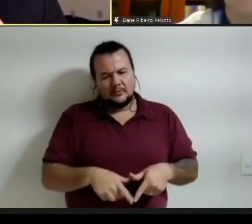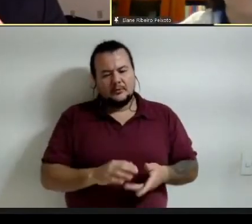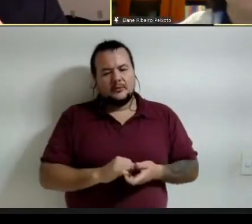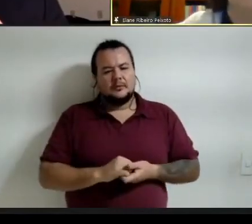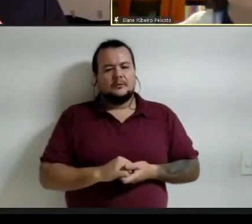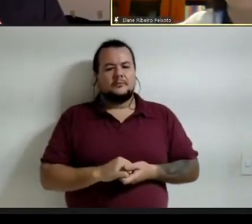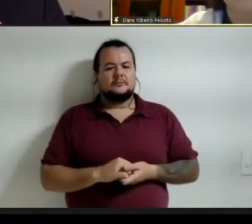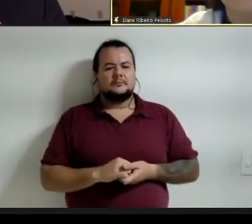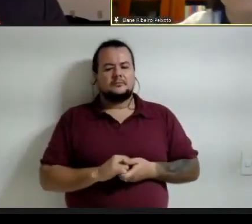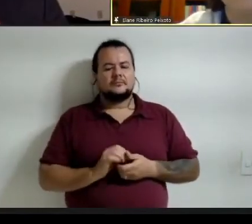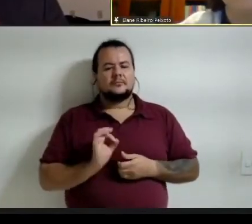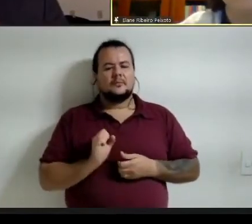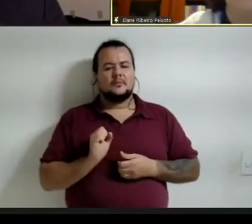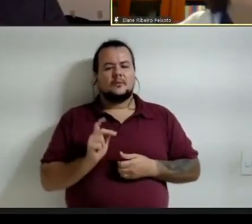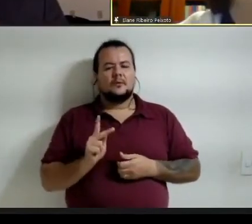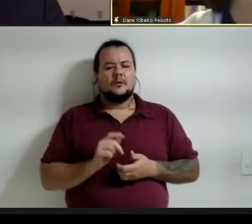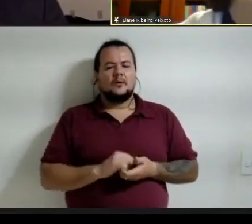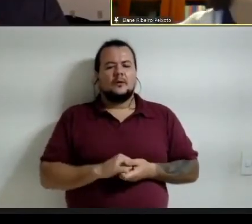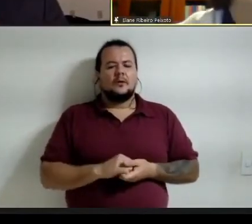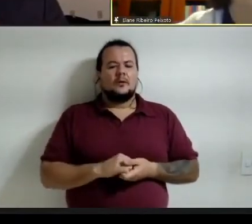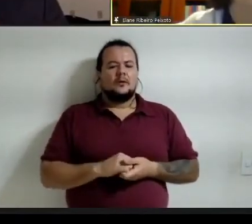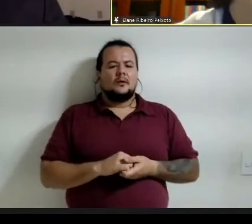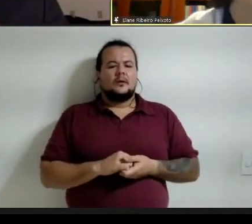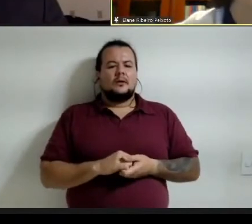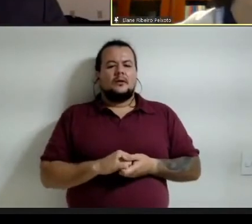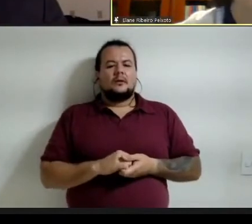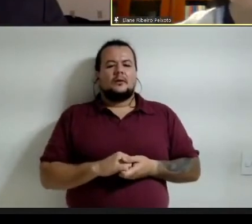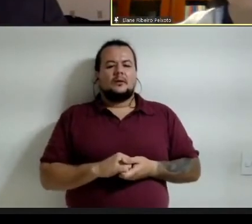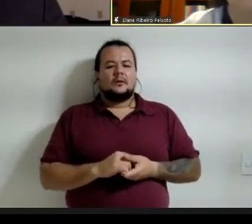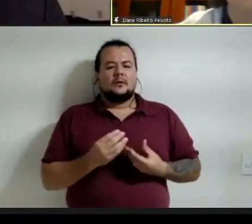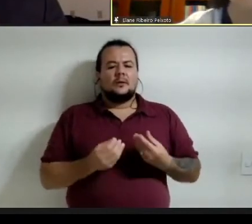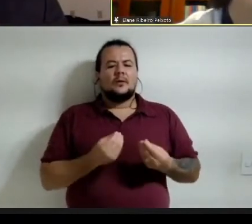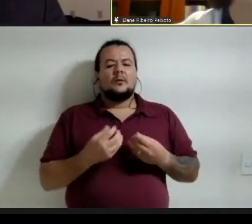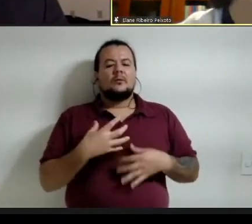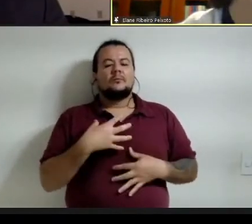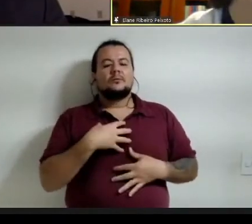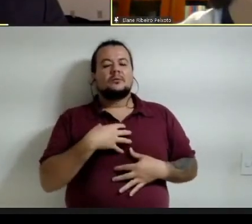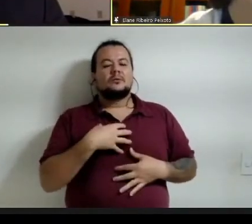Ok. Como você está, Gabriel?